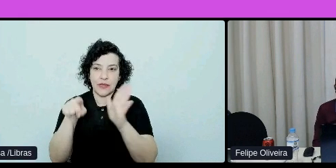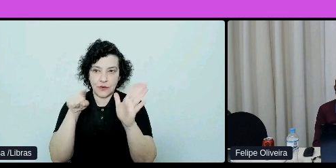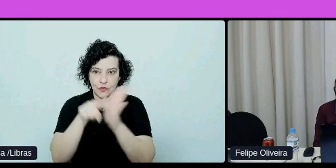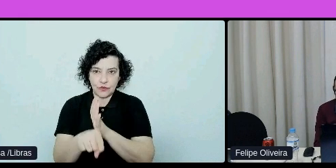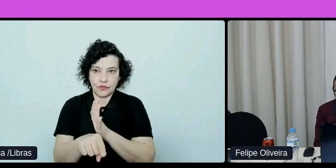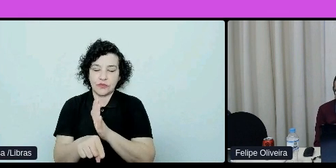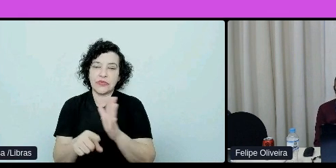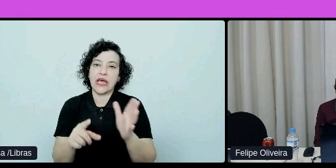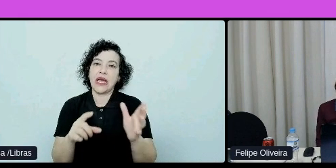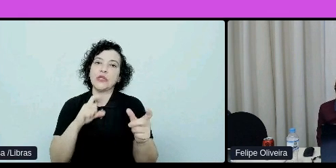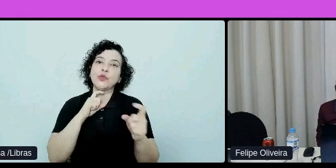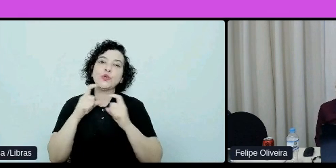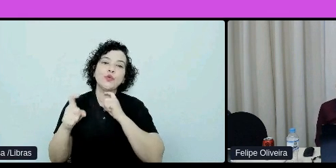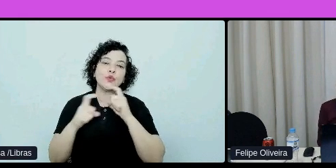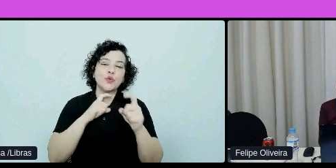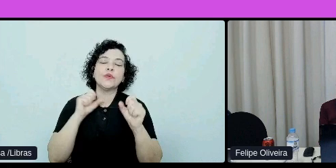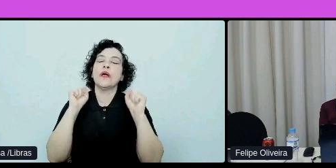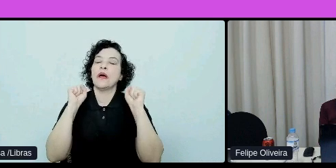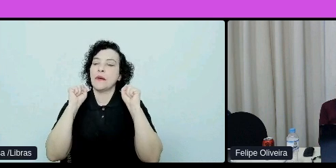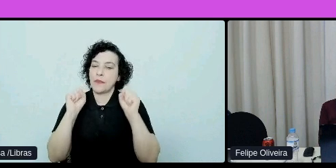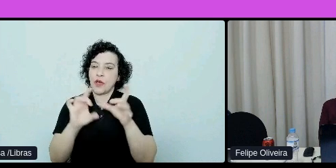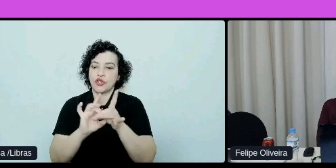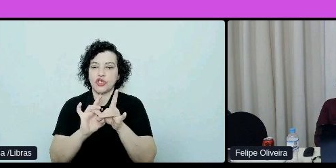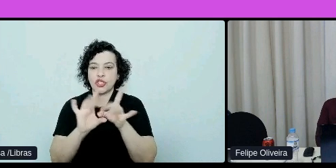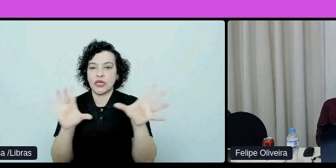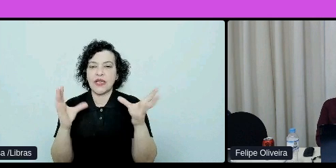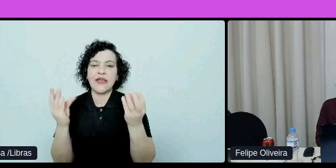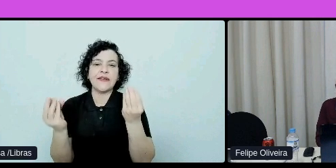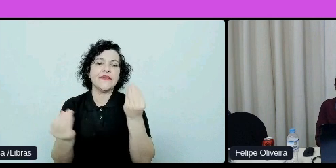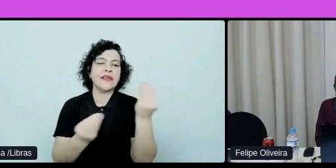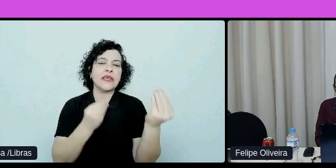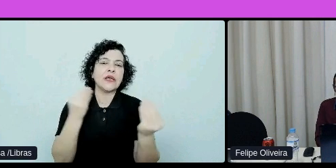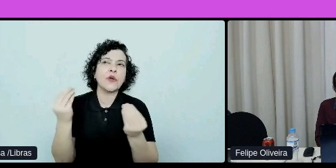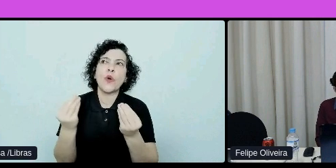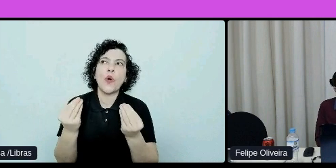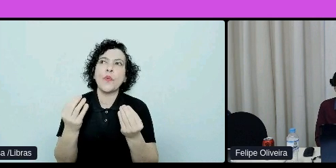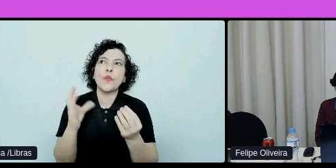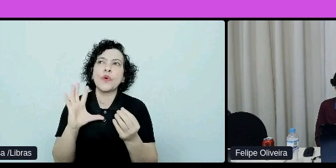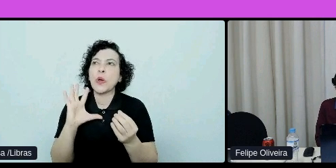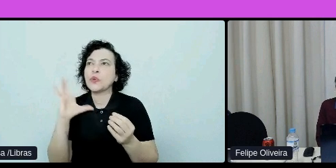qualquer dúvida, podem mandar. Como é que é a tal situação?